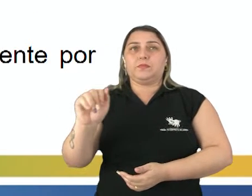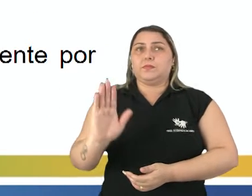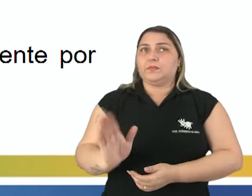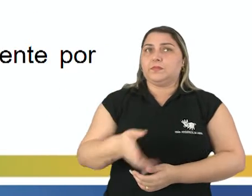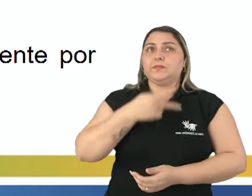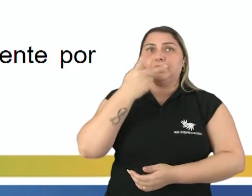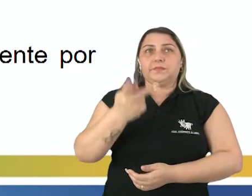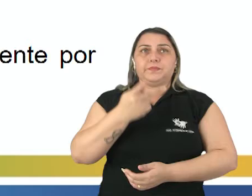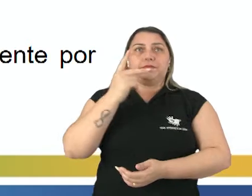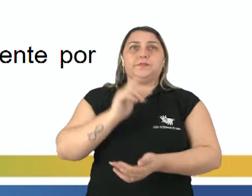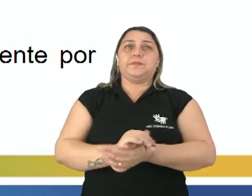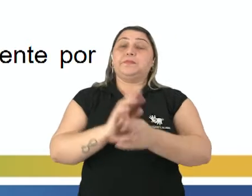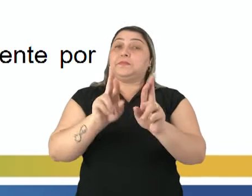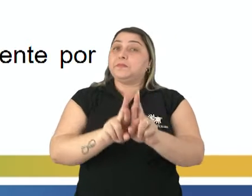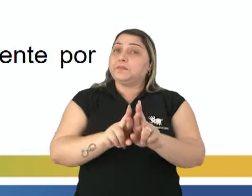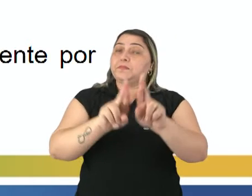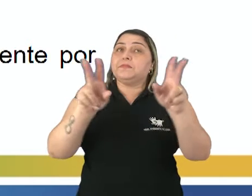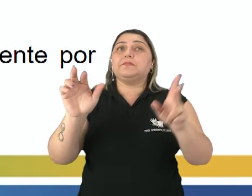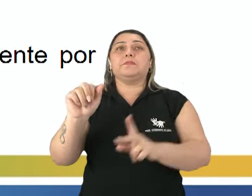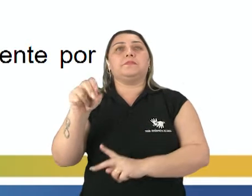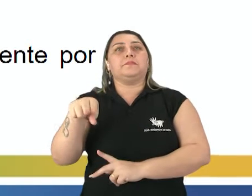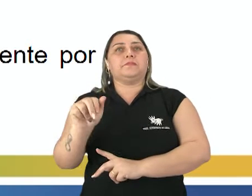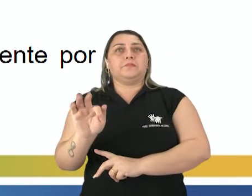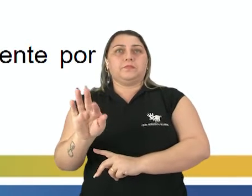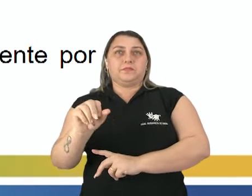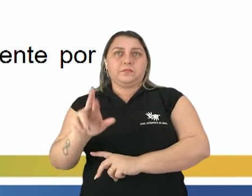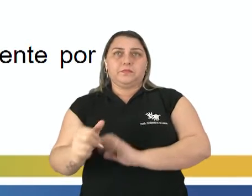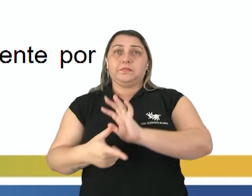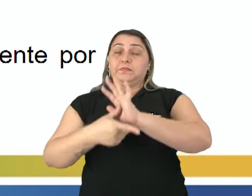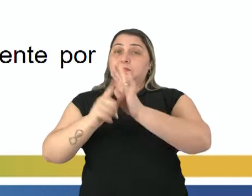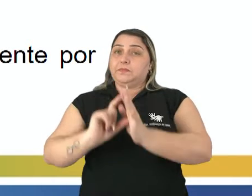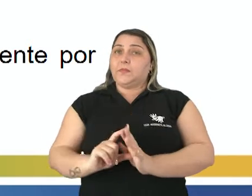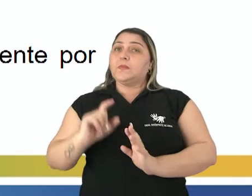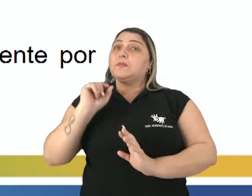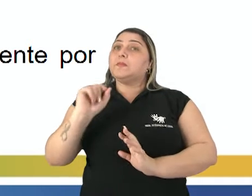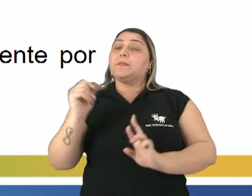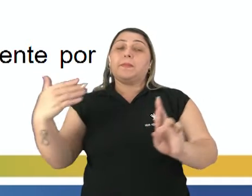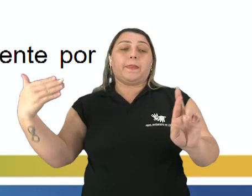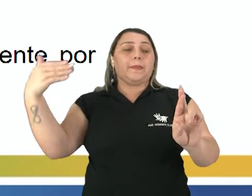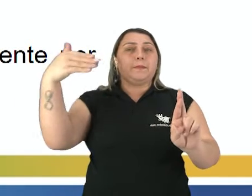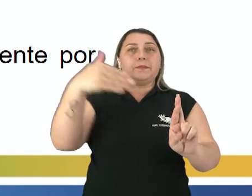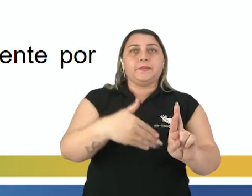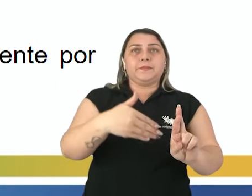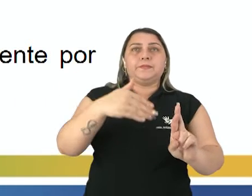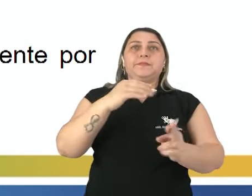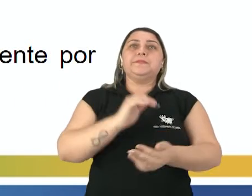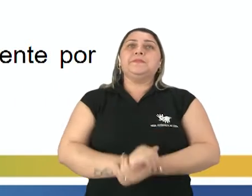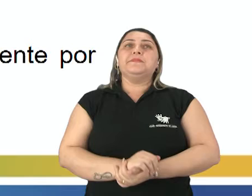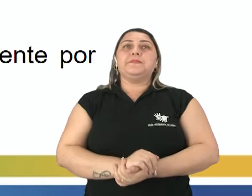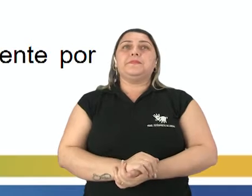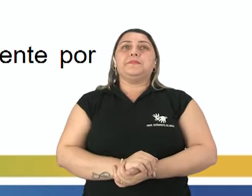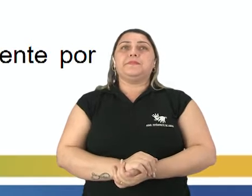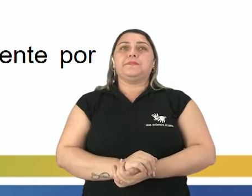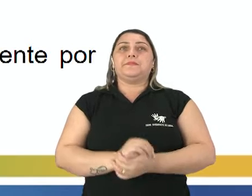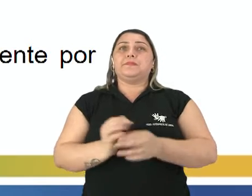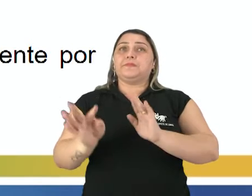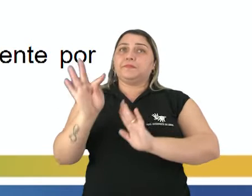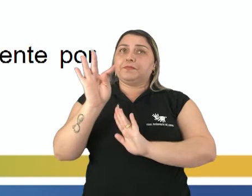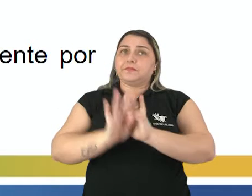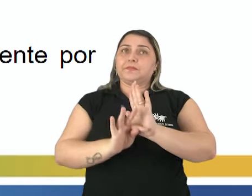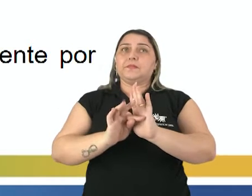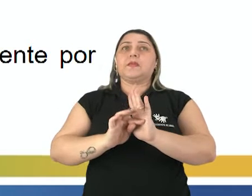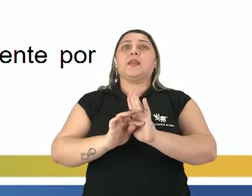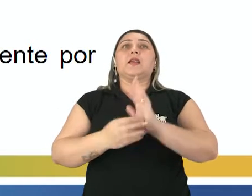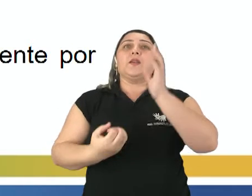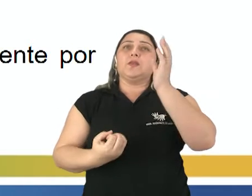dito, ele é diferente da anáfora. Ele vai antecipar, o outro retoma. A